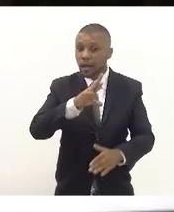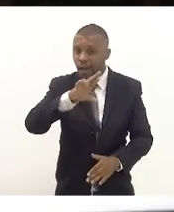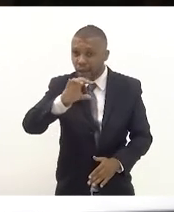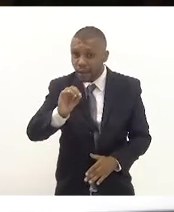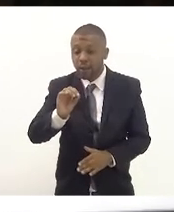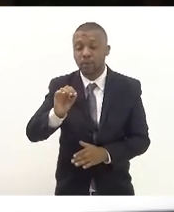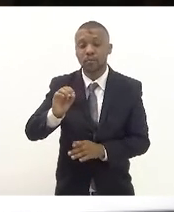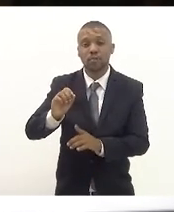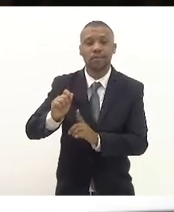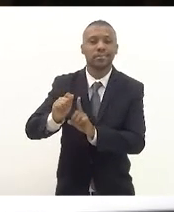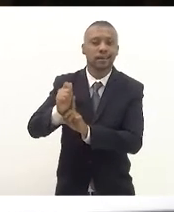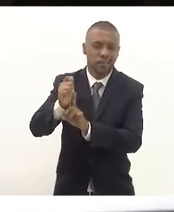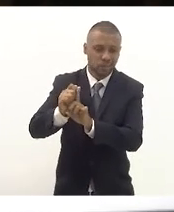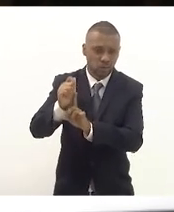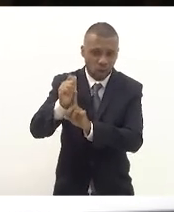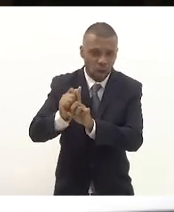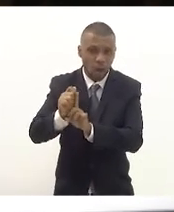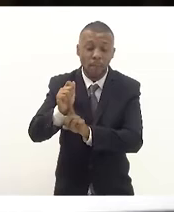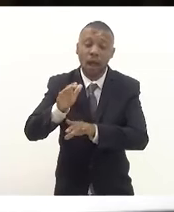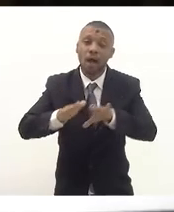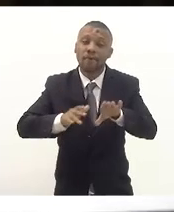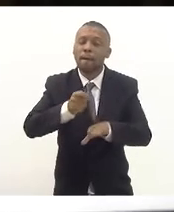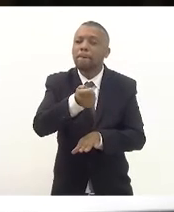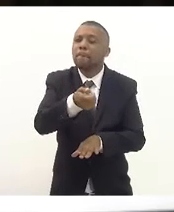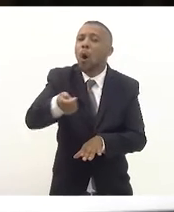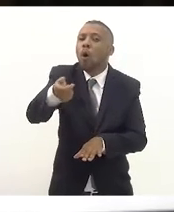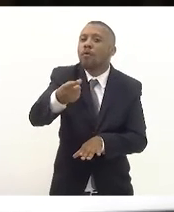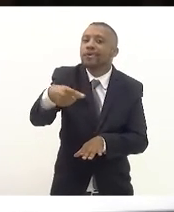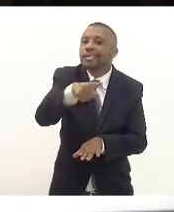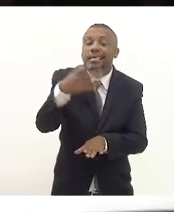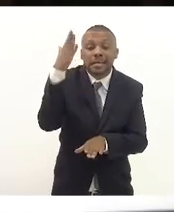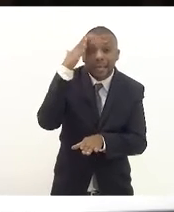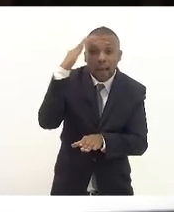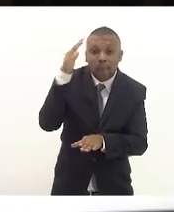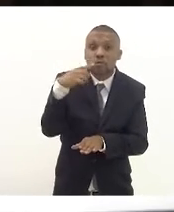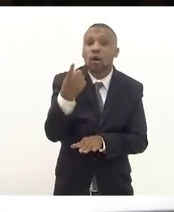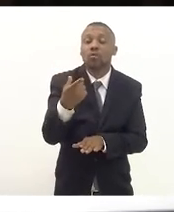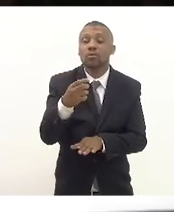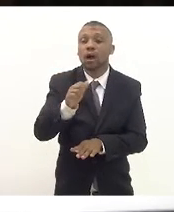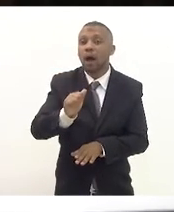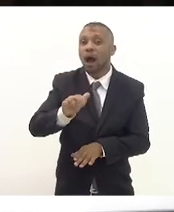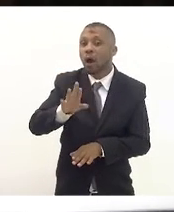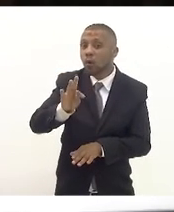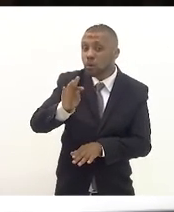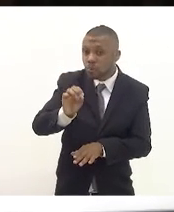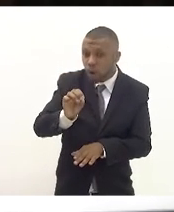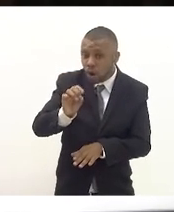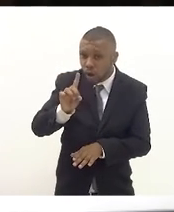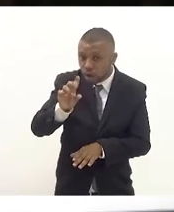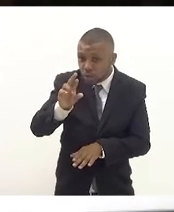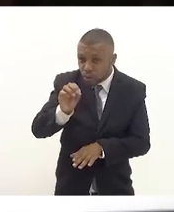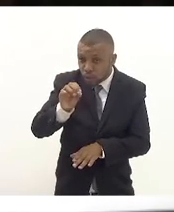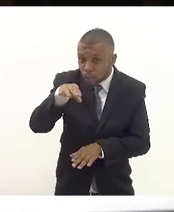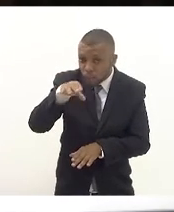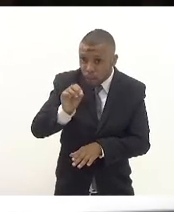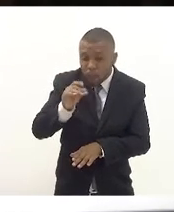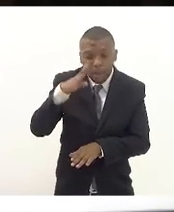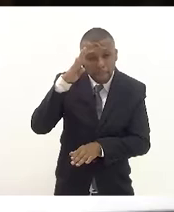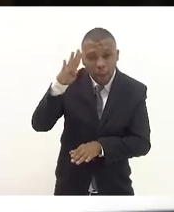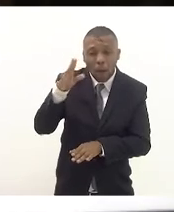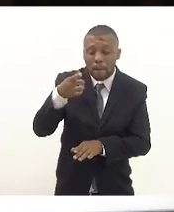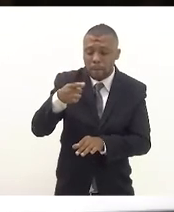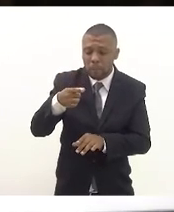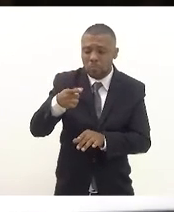e o nosso salve pouco e sabe aqui o nosso Autódromo réplica do Jacarepaguá maior